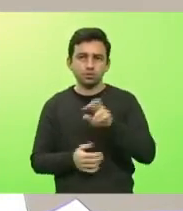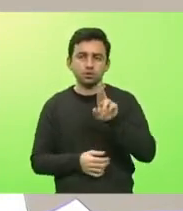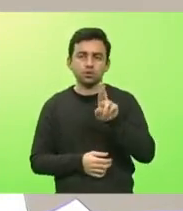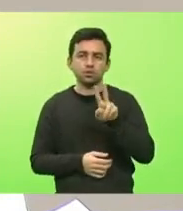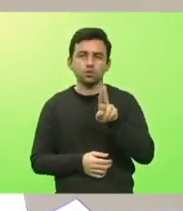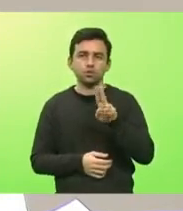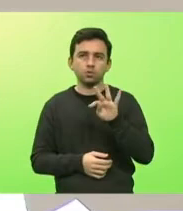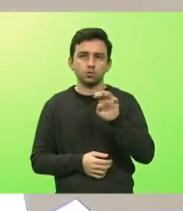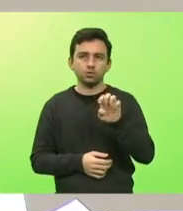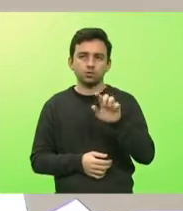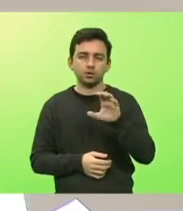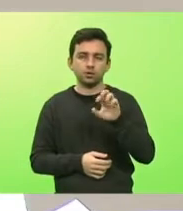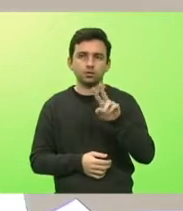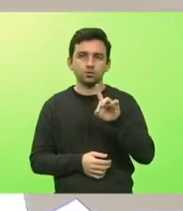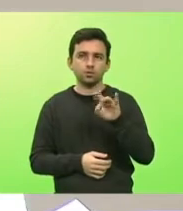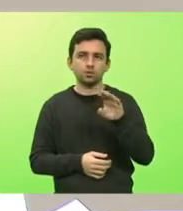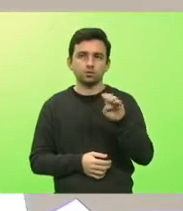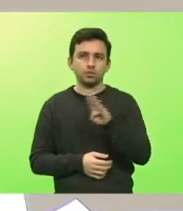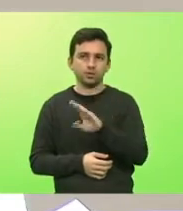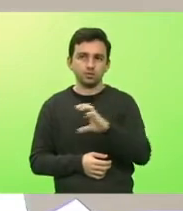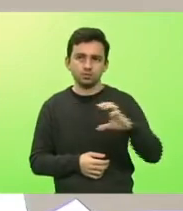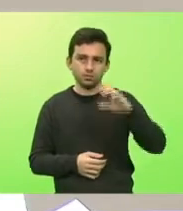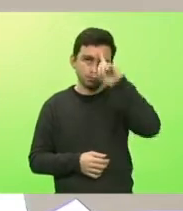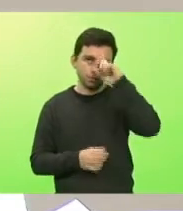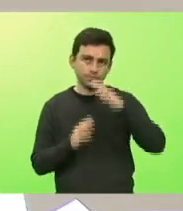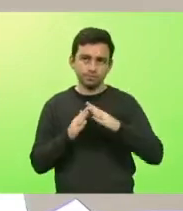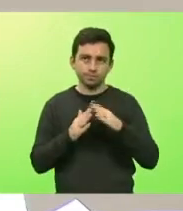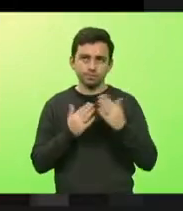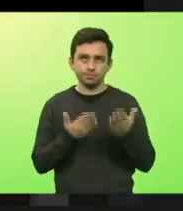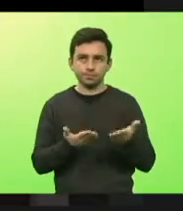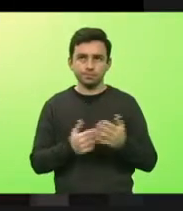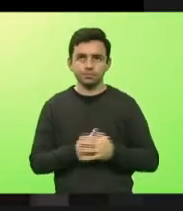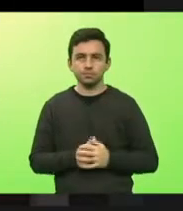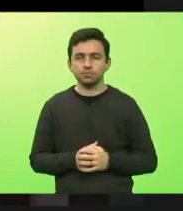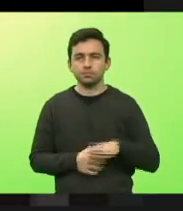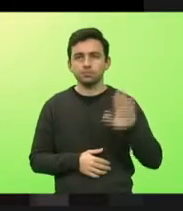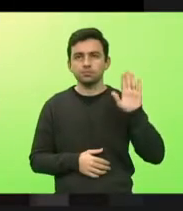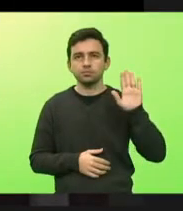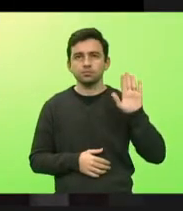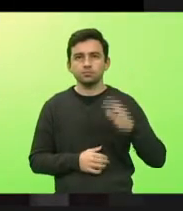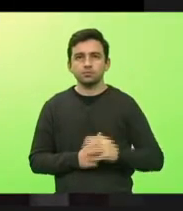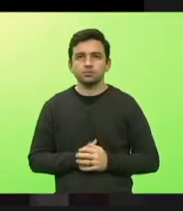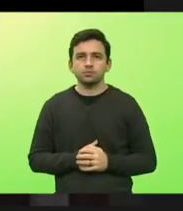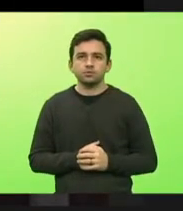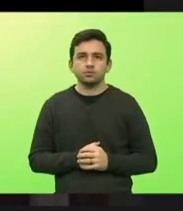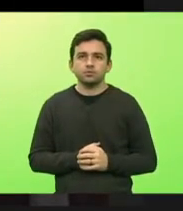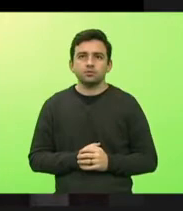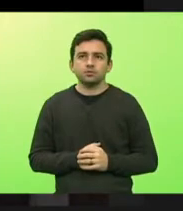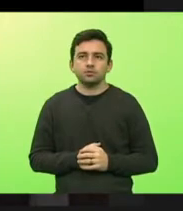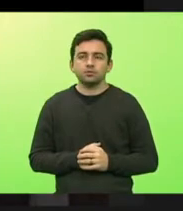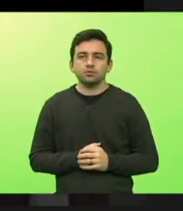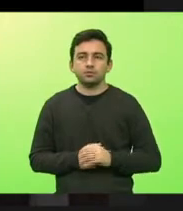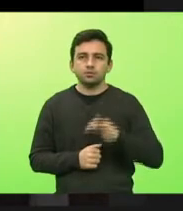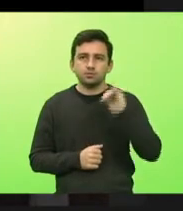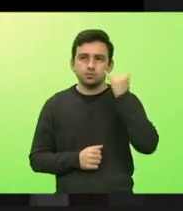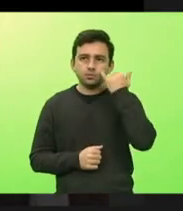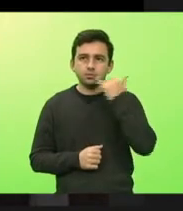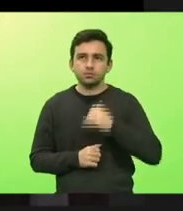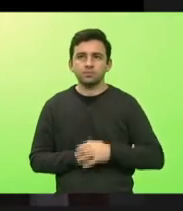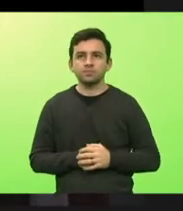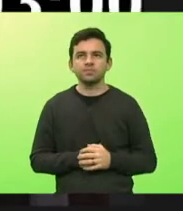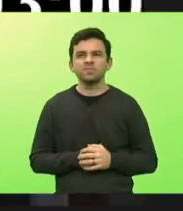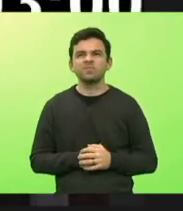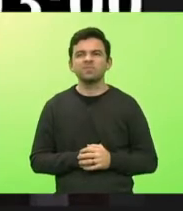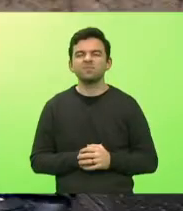no município de Balneário Camboriú. Em discussão. Pela ordem, presidente. Pela ordem, deputado Jessé Lopes. O projeto